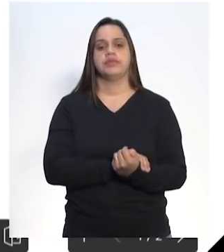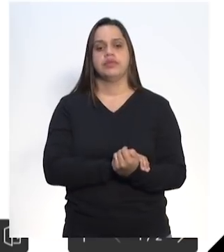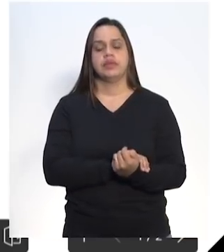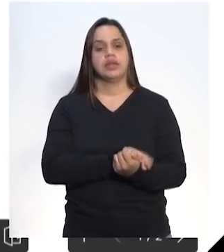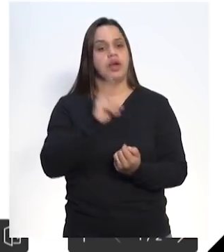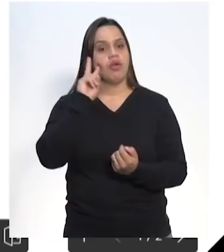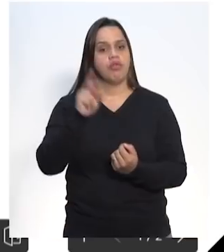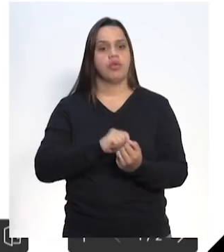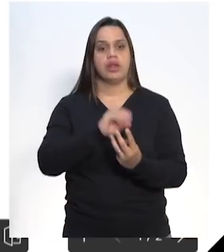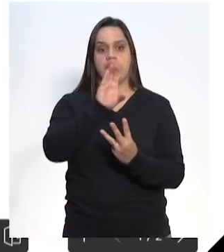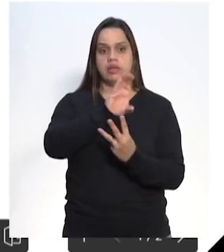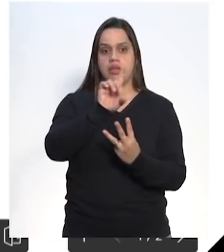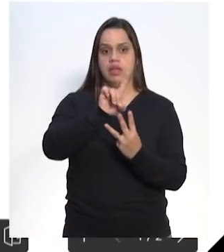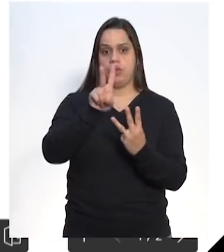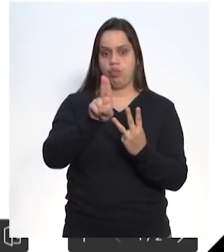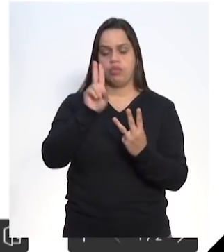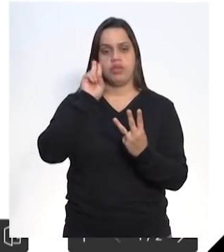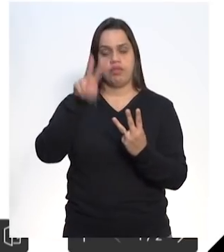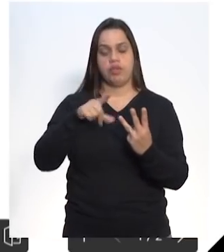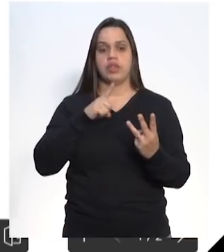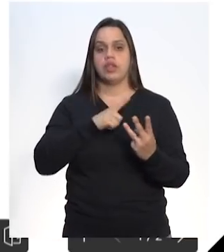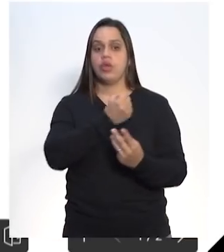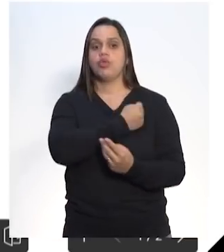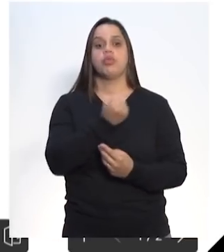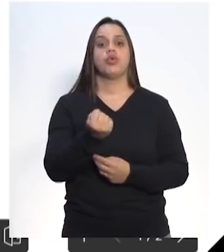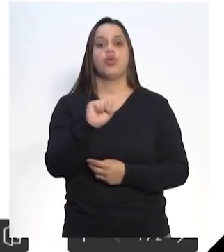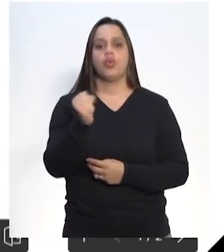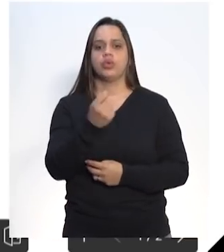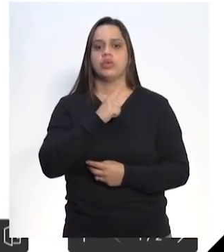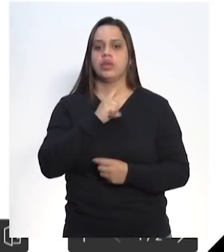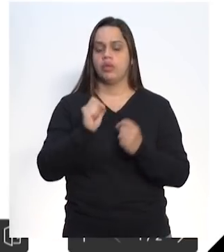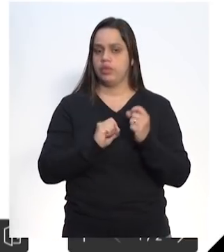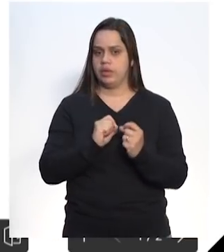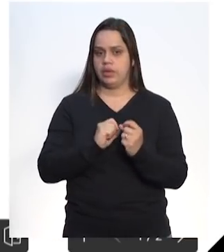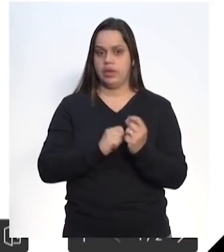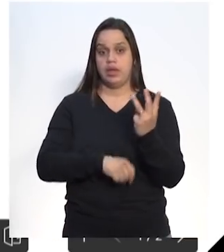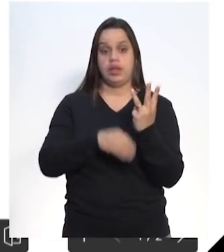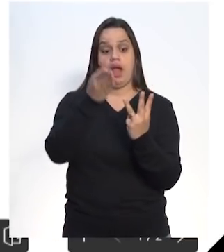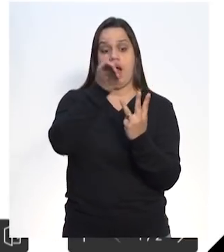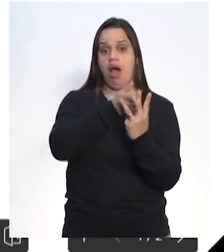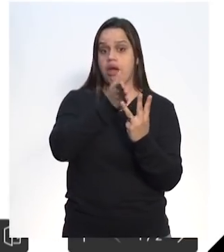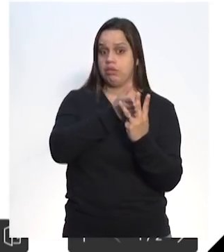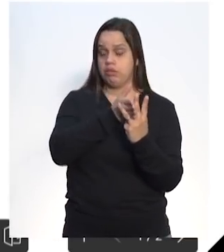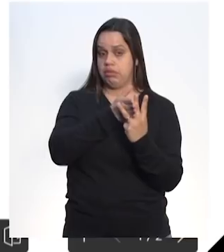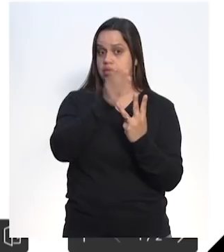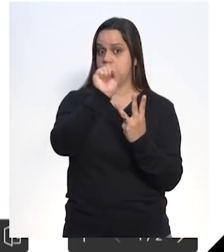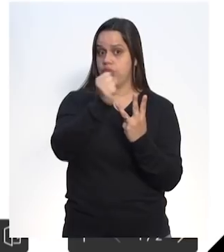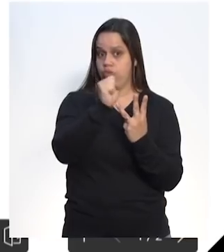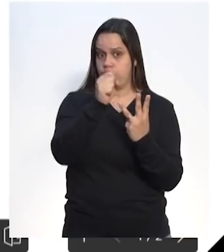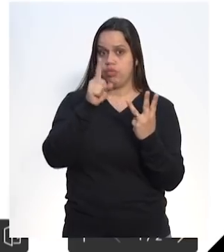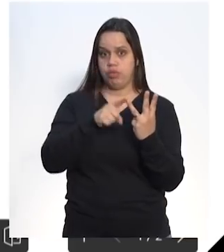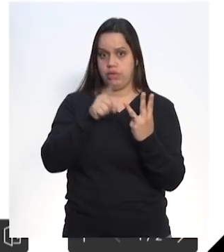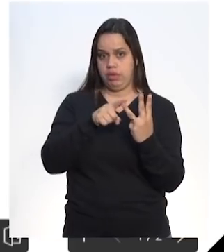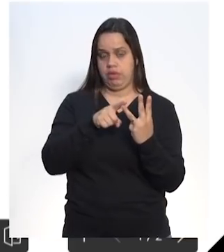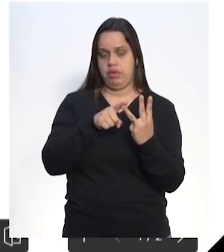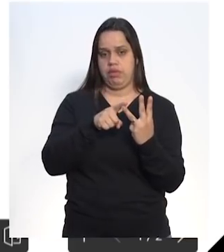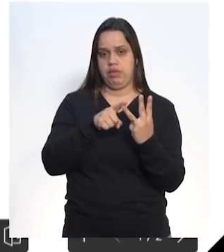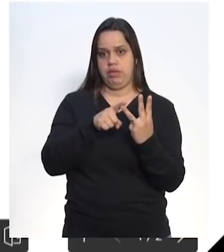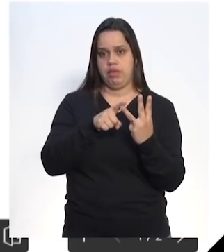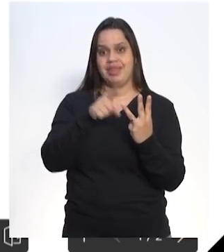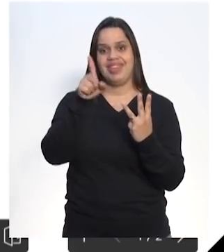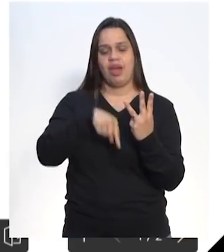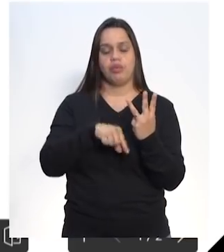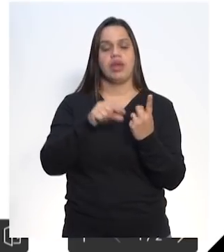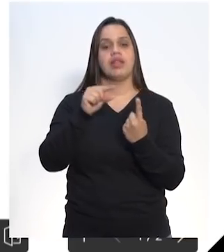16.438. Eu quero o número 8, né? Então, o 8 ele está na casa das unidades. Beleza?